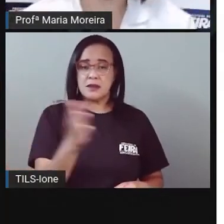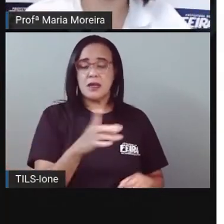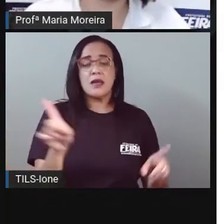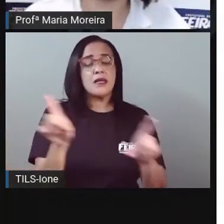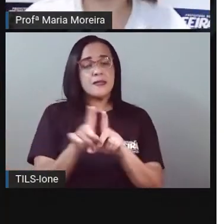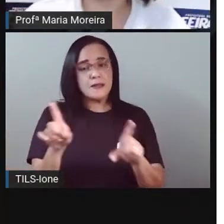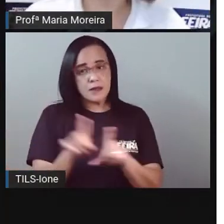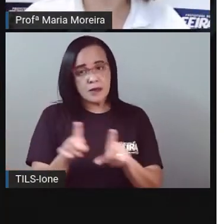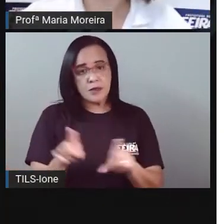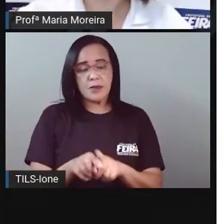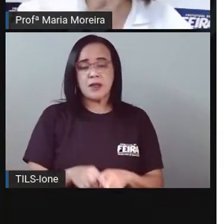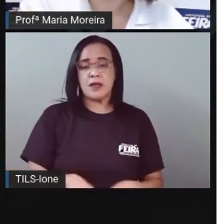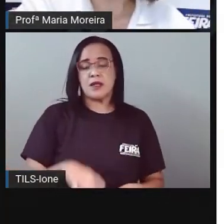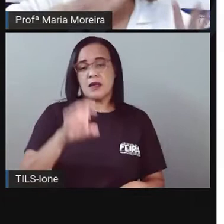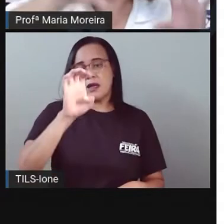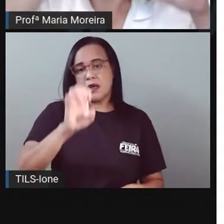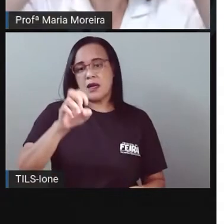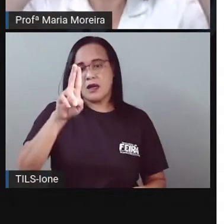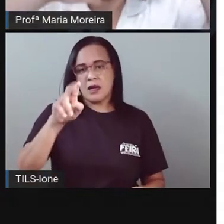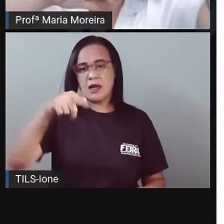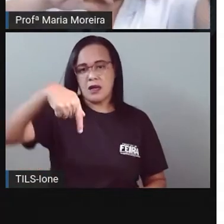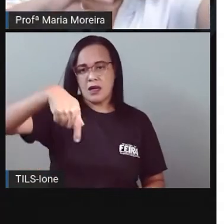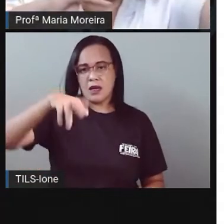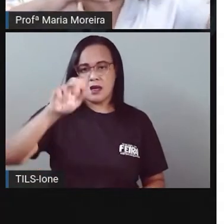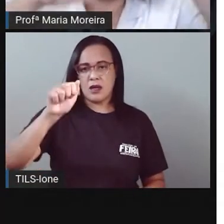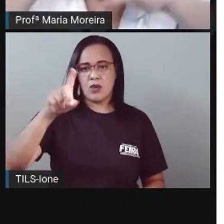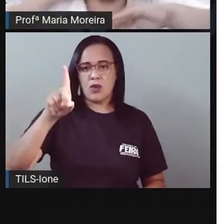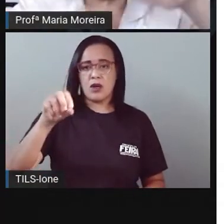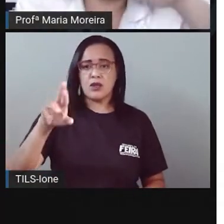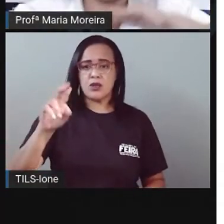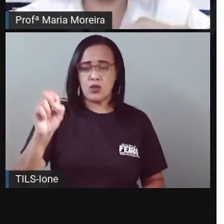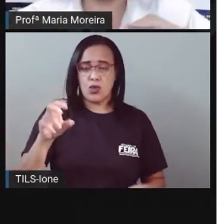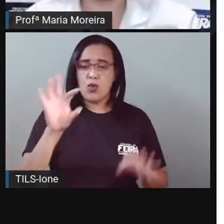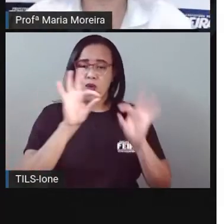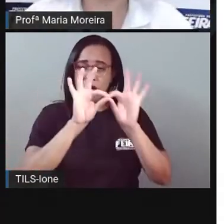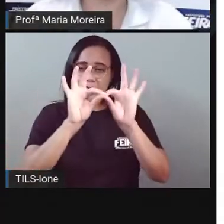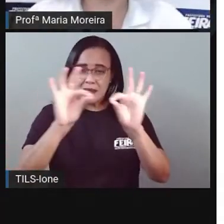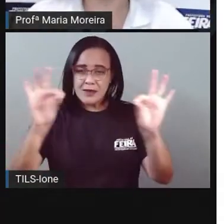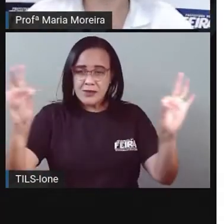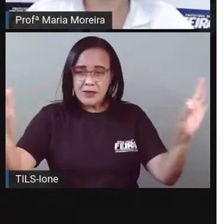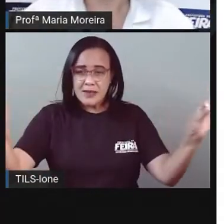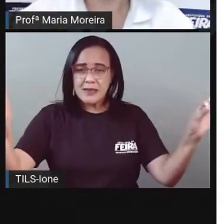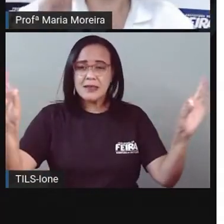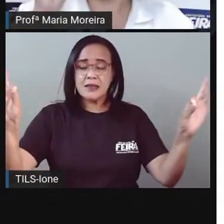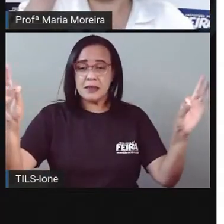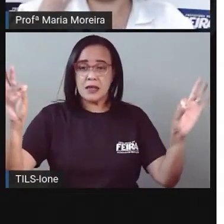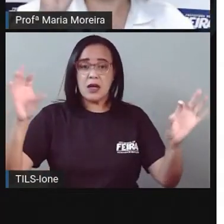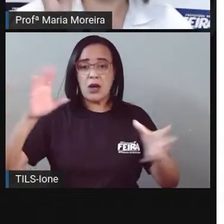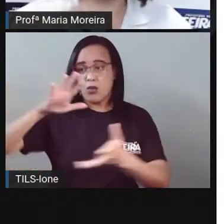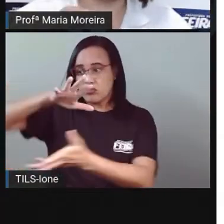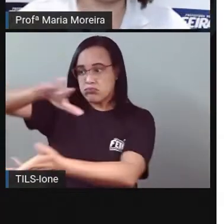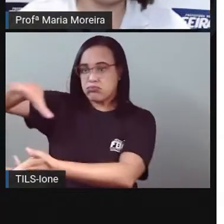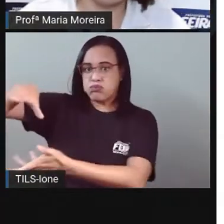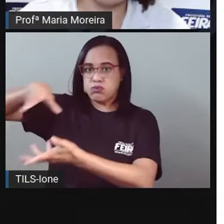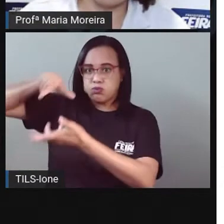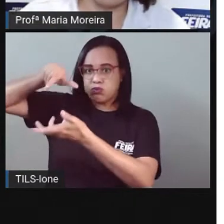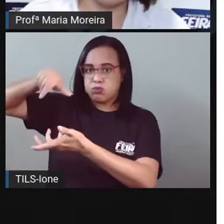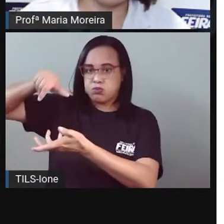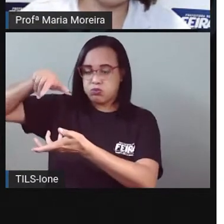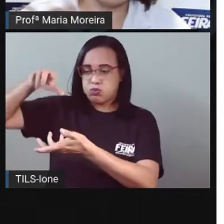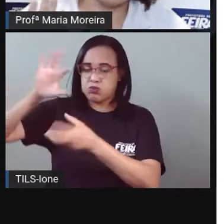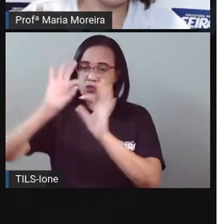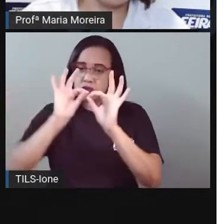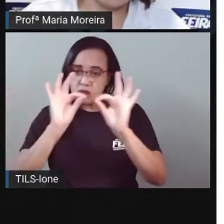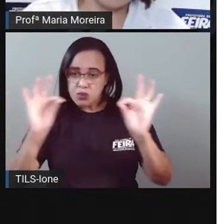a divisão, né? Olha só, nessa parte aqui do globo, nessa parte aqui do globo. Então, essa divisão aí,